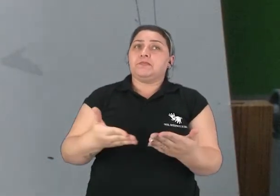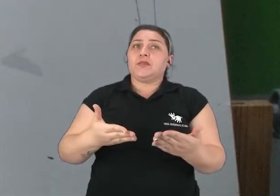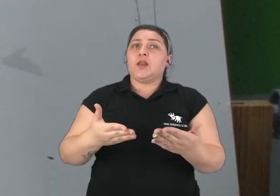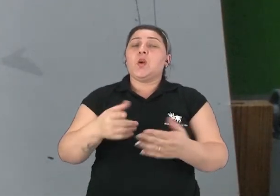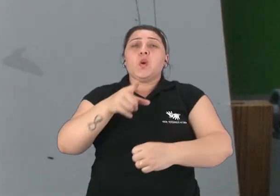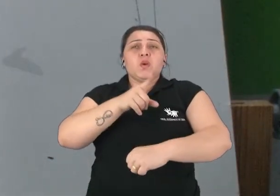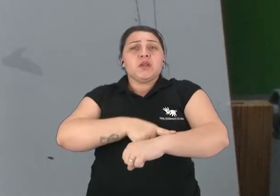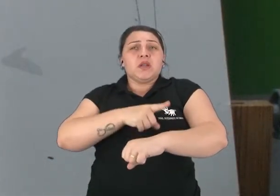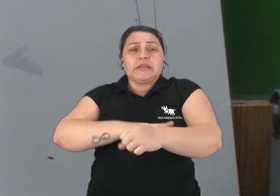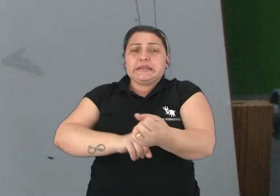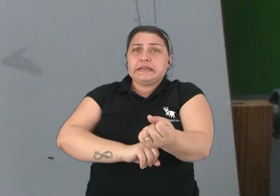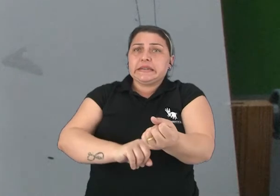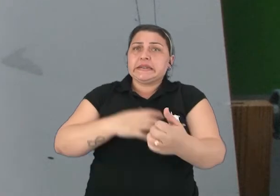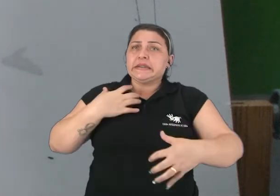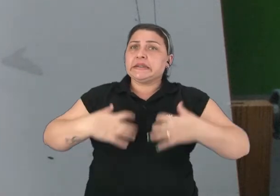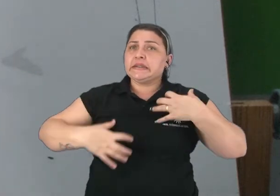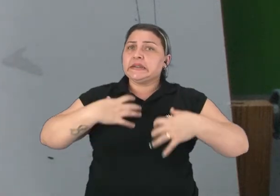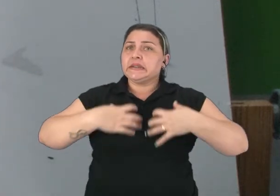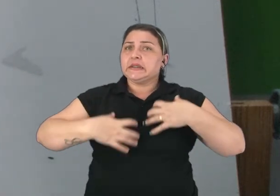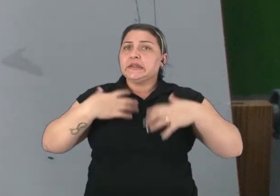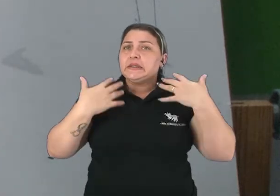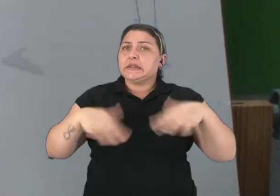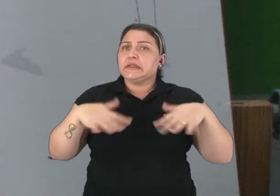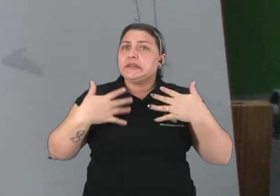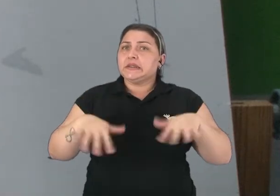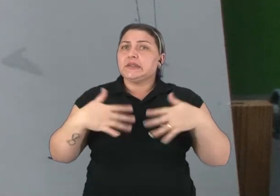o clímax tá